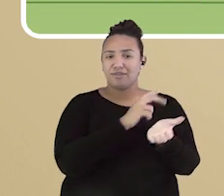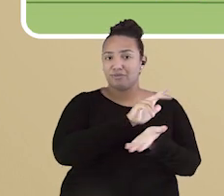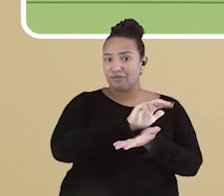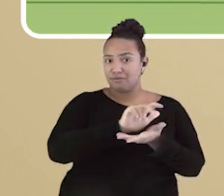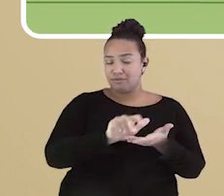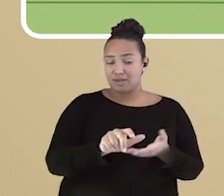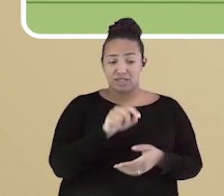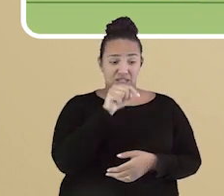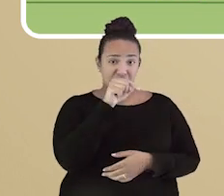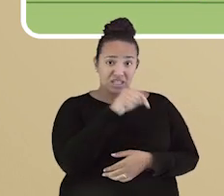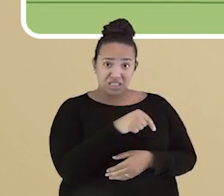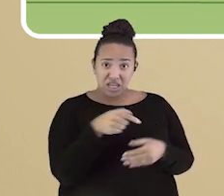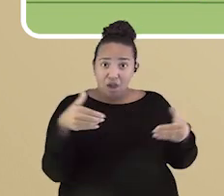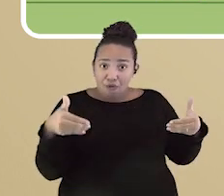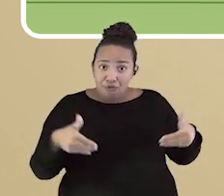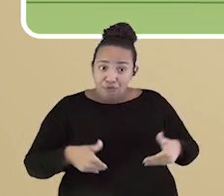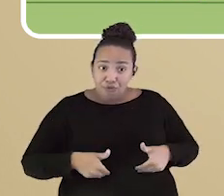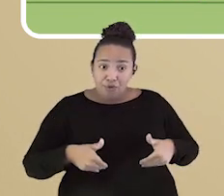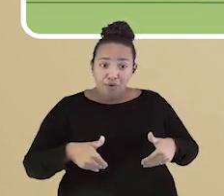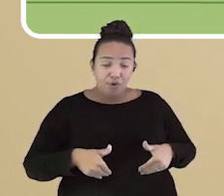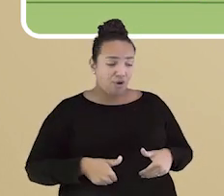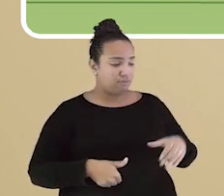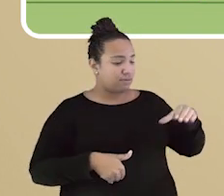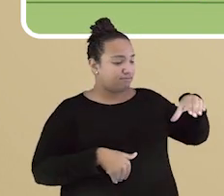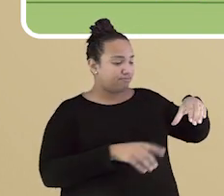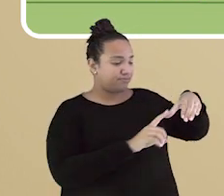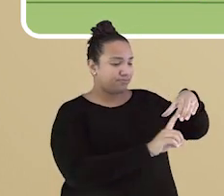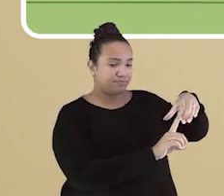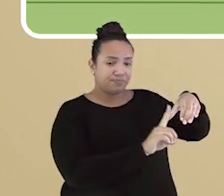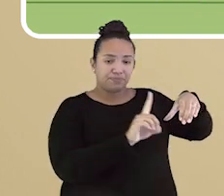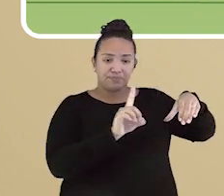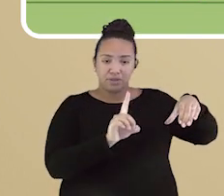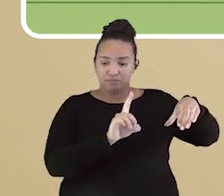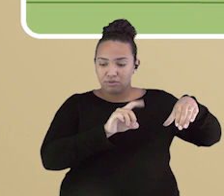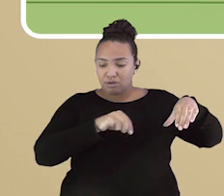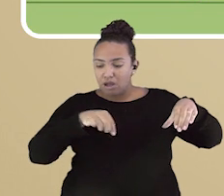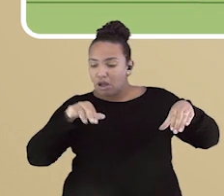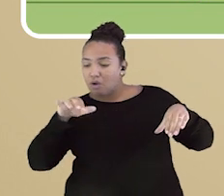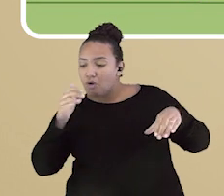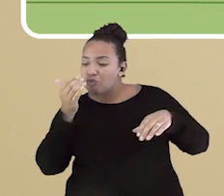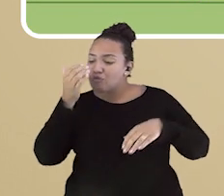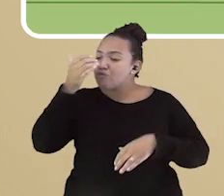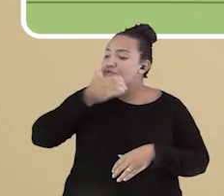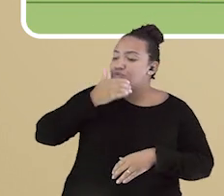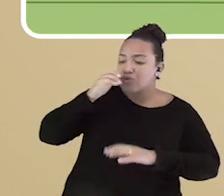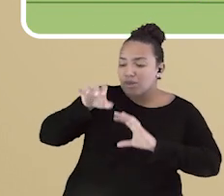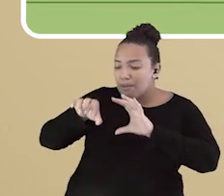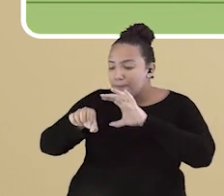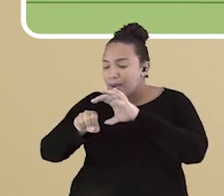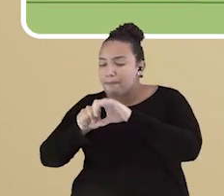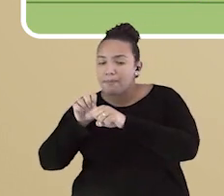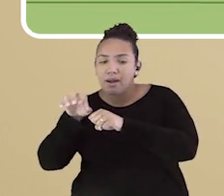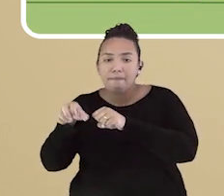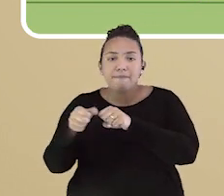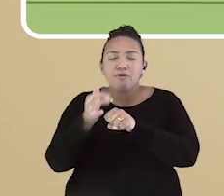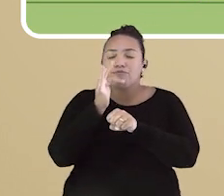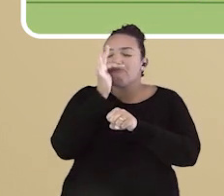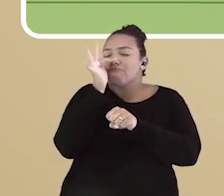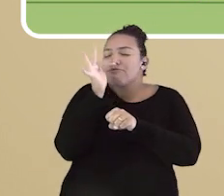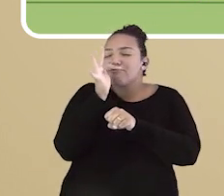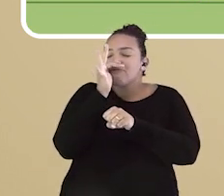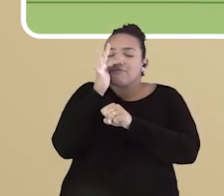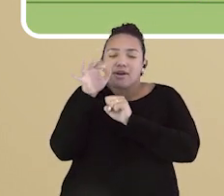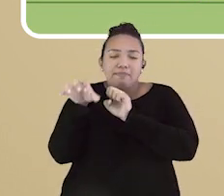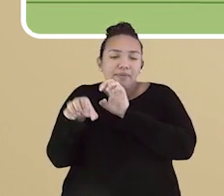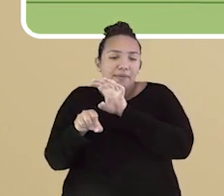fome, ele saía de sua toca e ia colher frutos caídos no chão, flores e folhas, e fazia